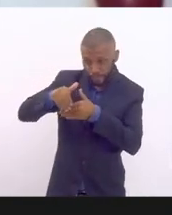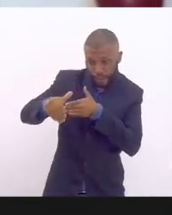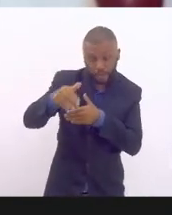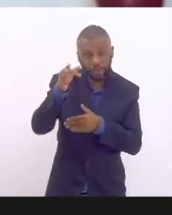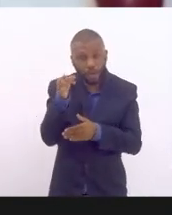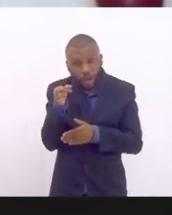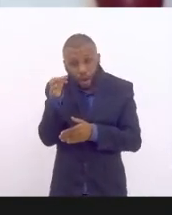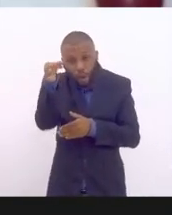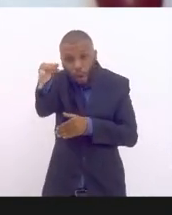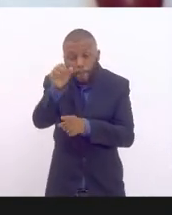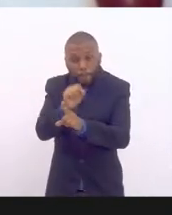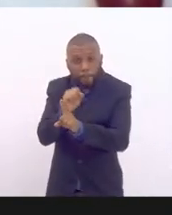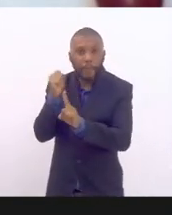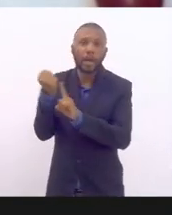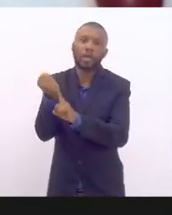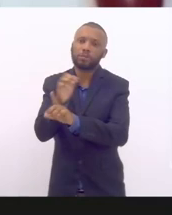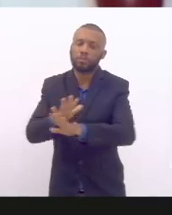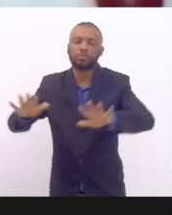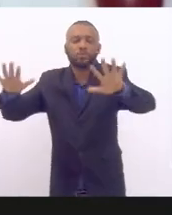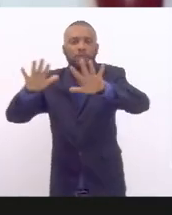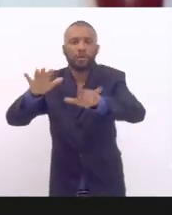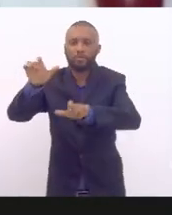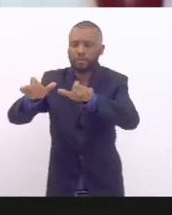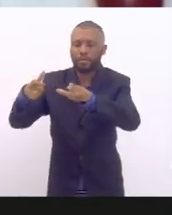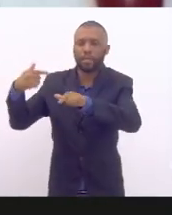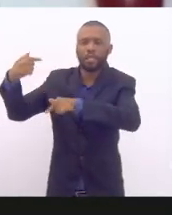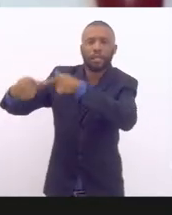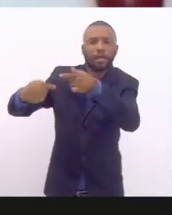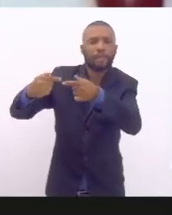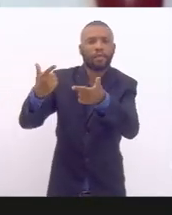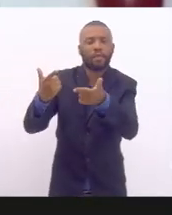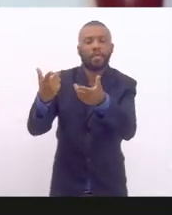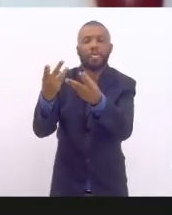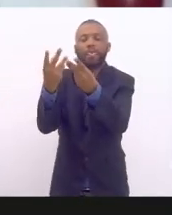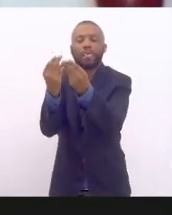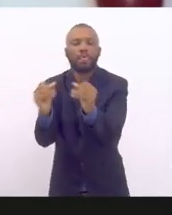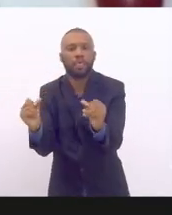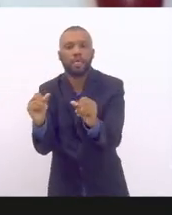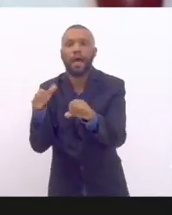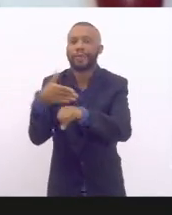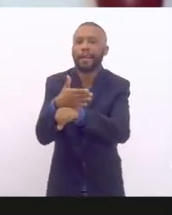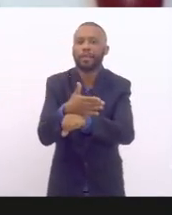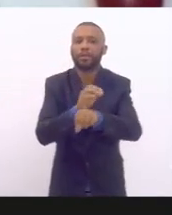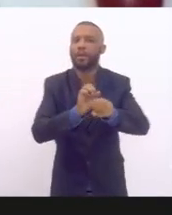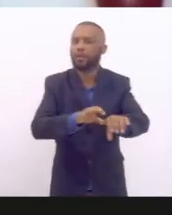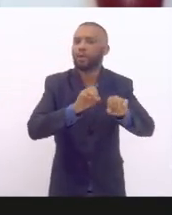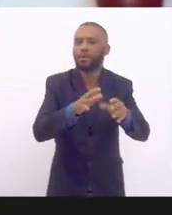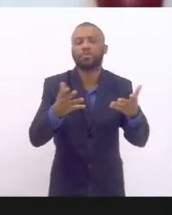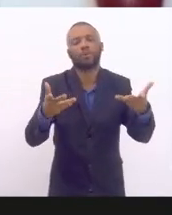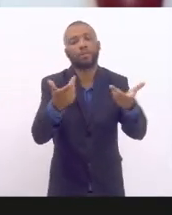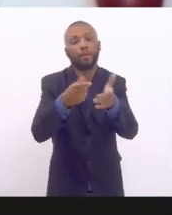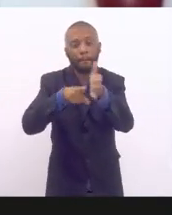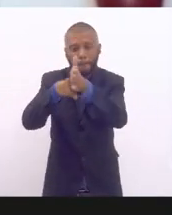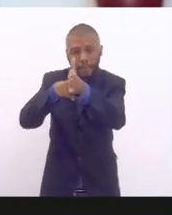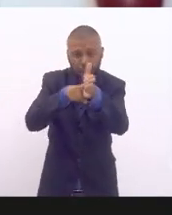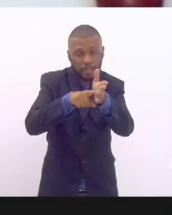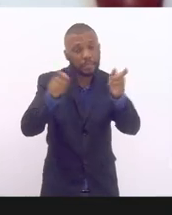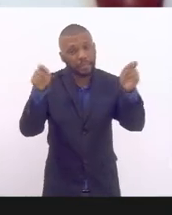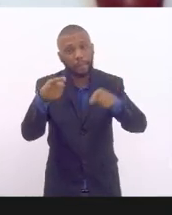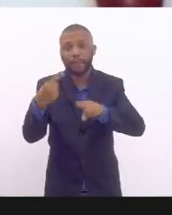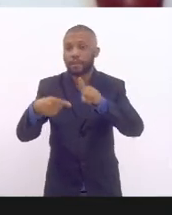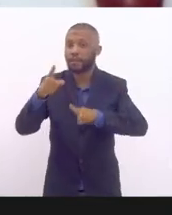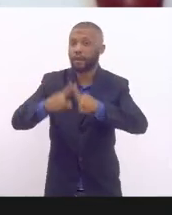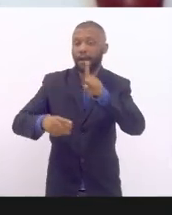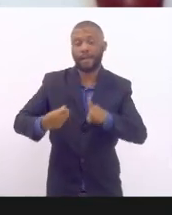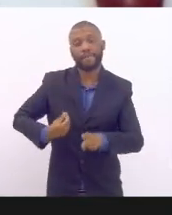sociedade e a educação de qualidade são pesquisas que poderiam transformar vida da população